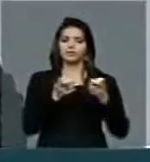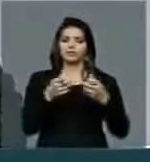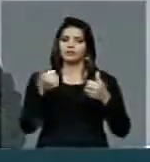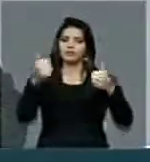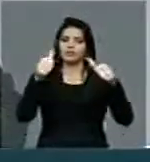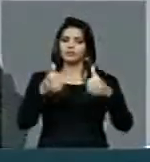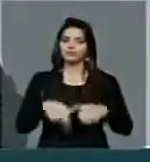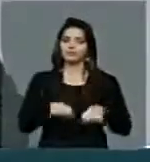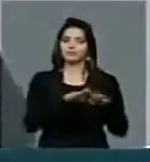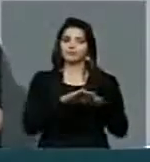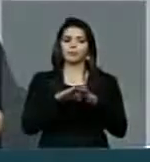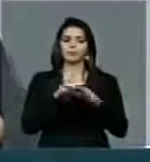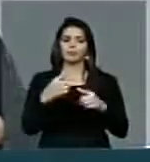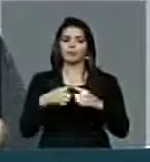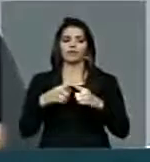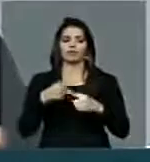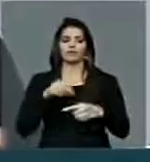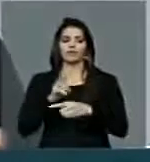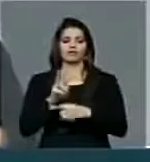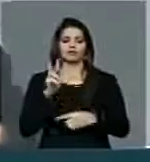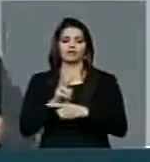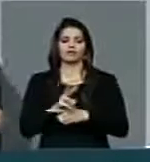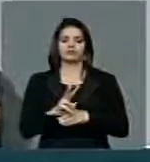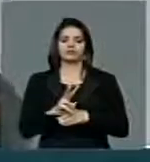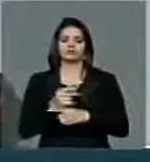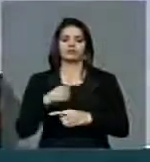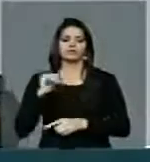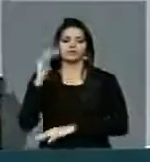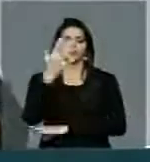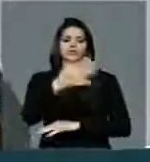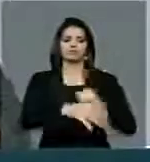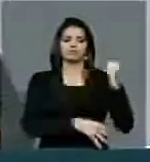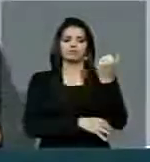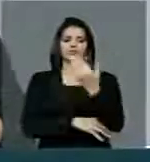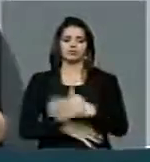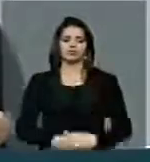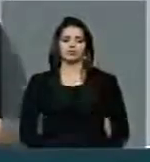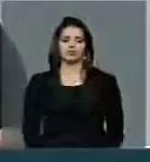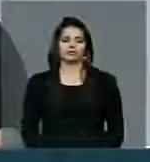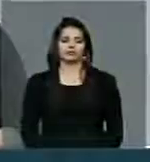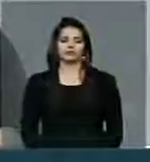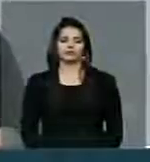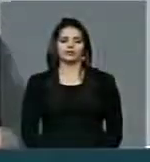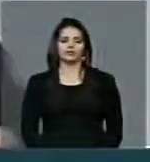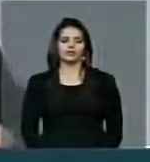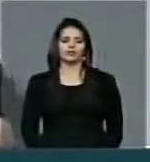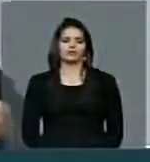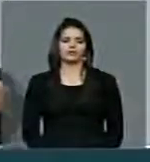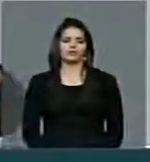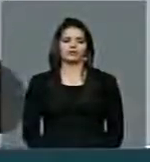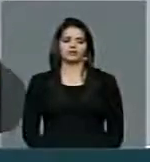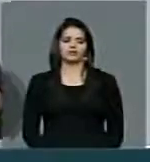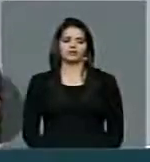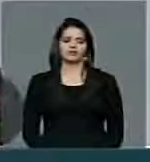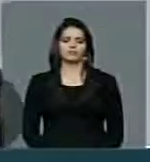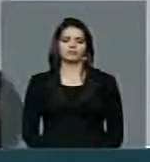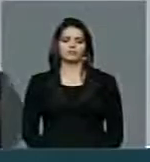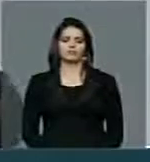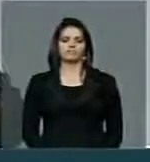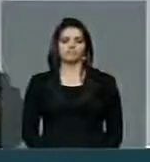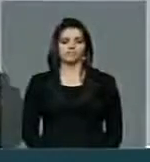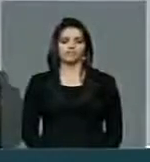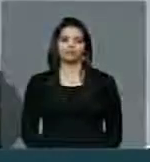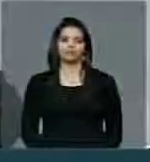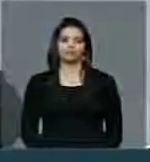equilibrada entre a conservação e a preservação das florestas da vegetação nativa e a produção de alimentos e a